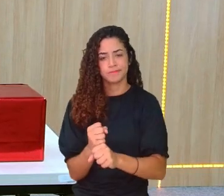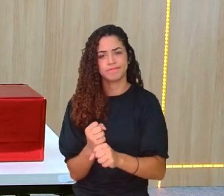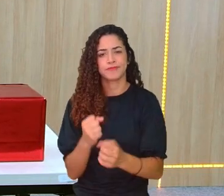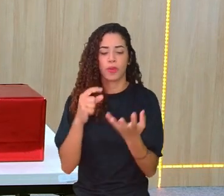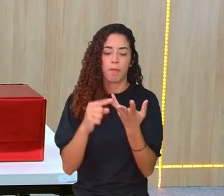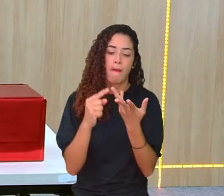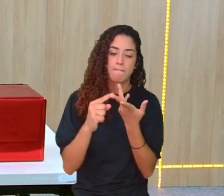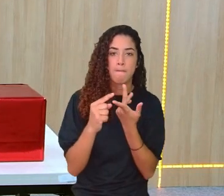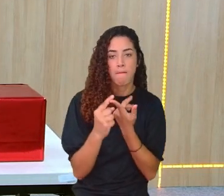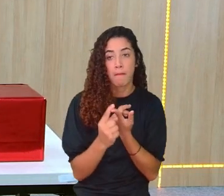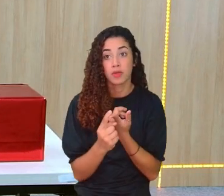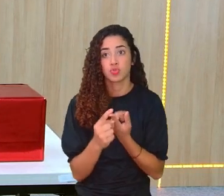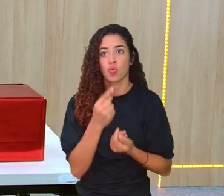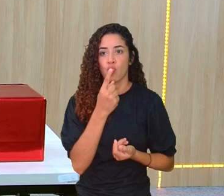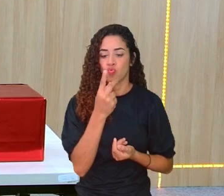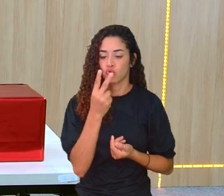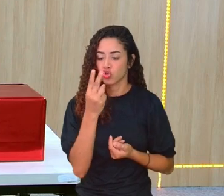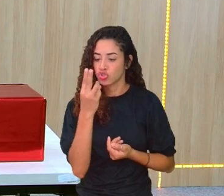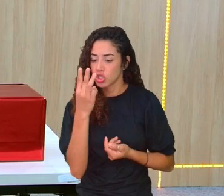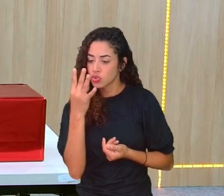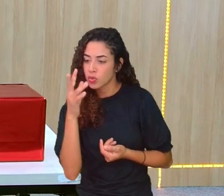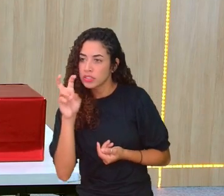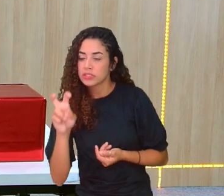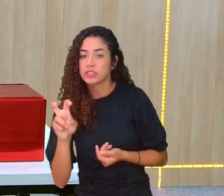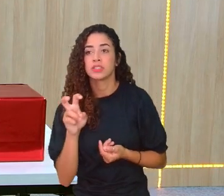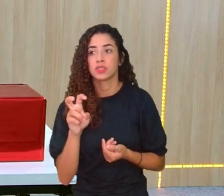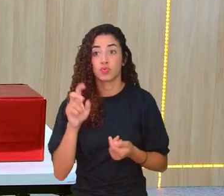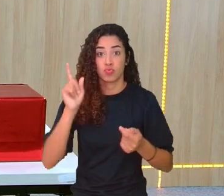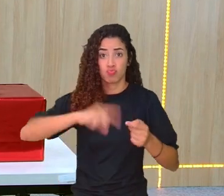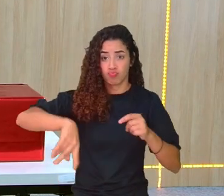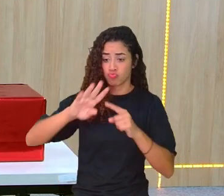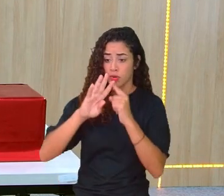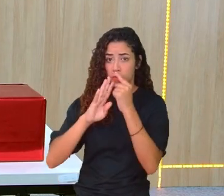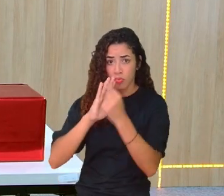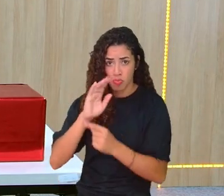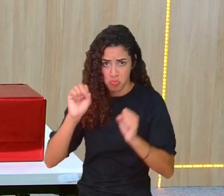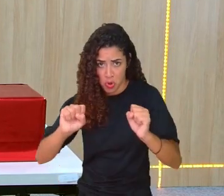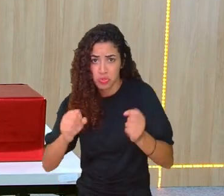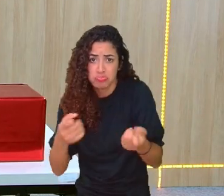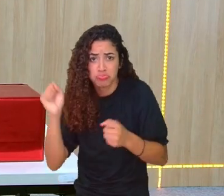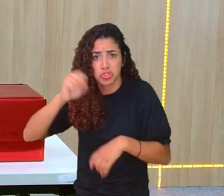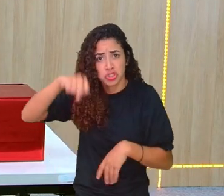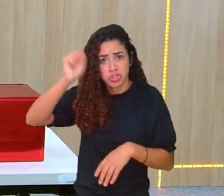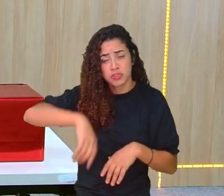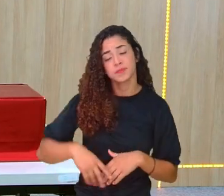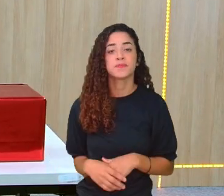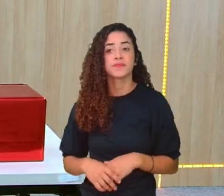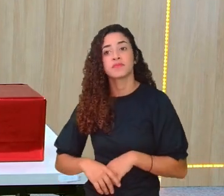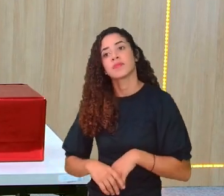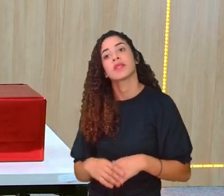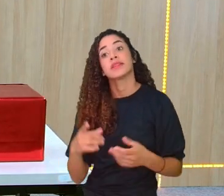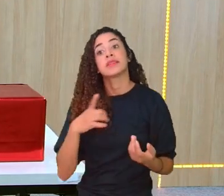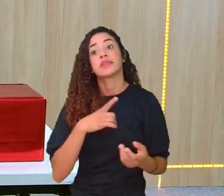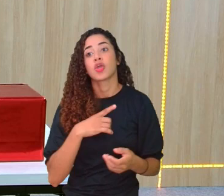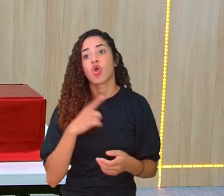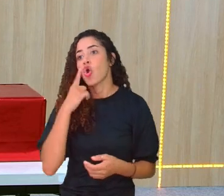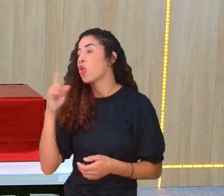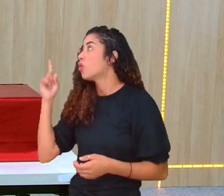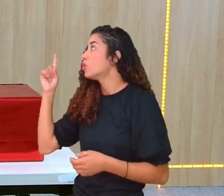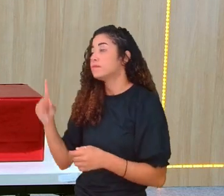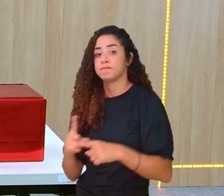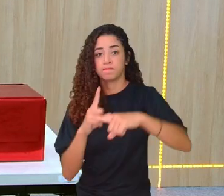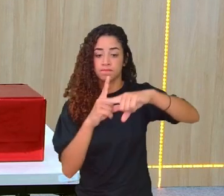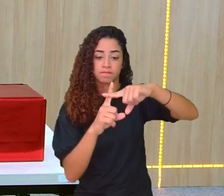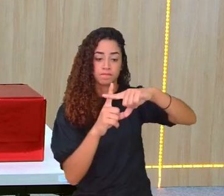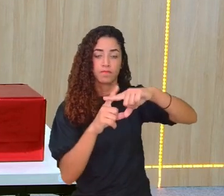contar. Professora, um, dois, três, quatro, cinco, com os dedos, pode ser. Tem soma, olha o sinal da